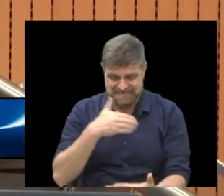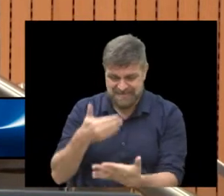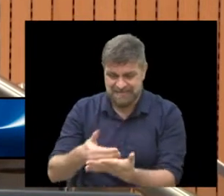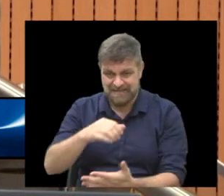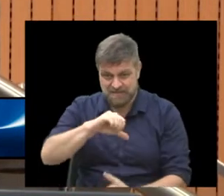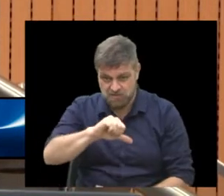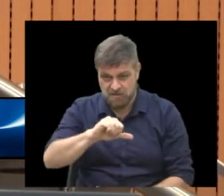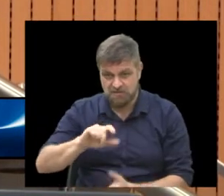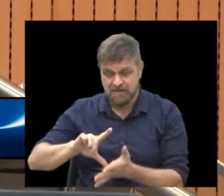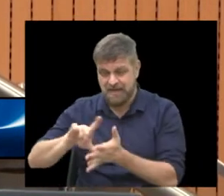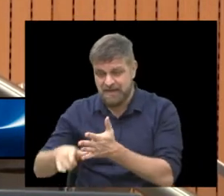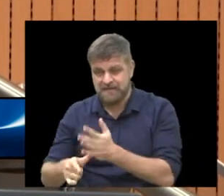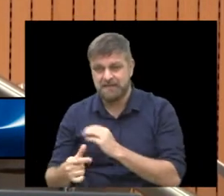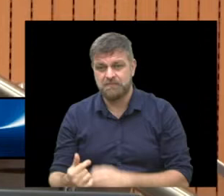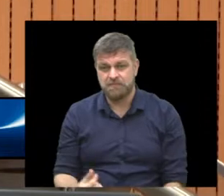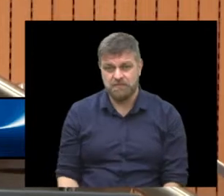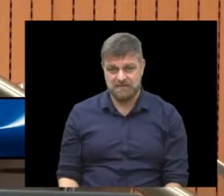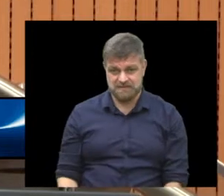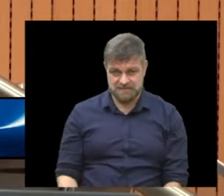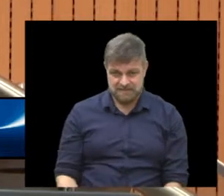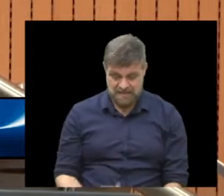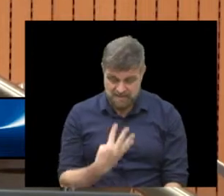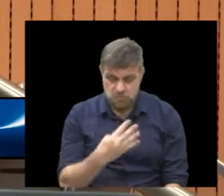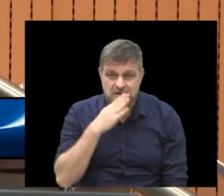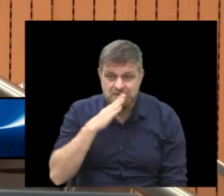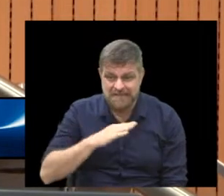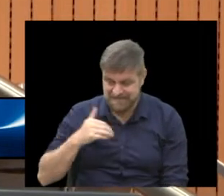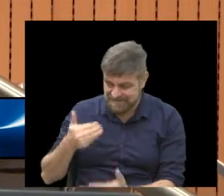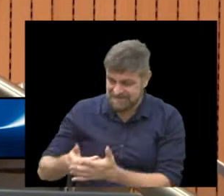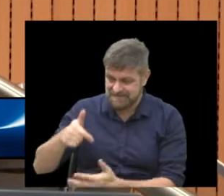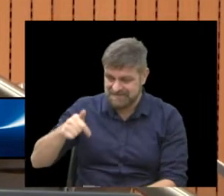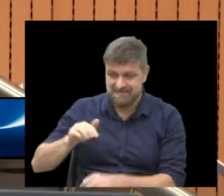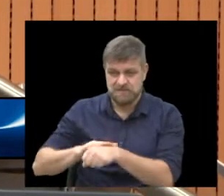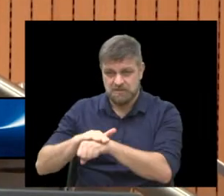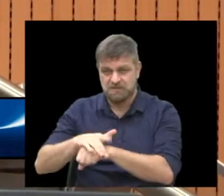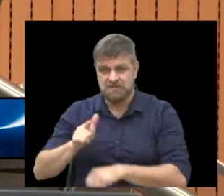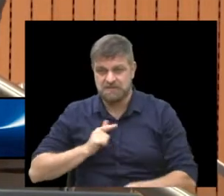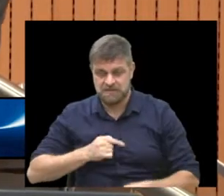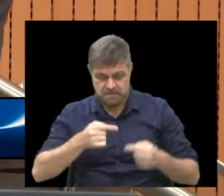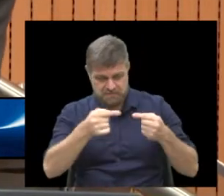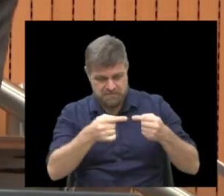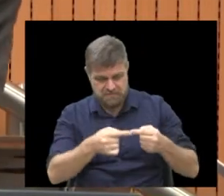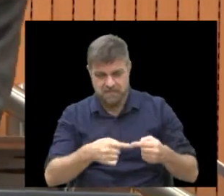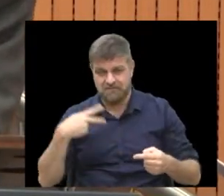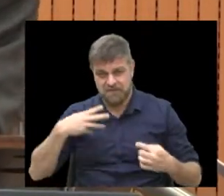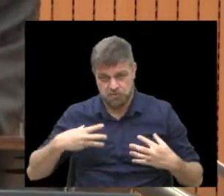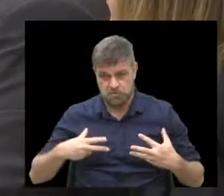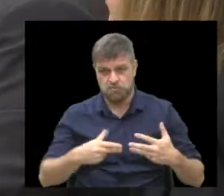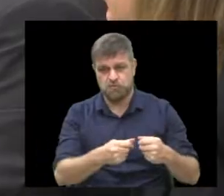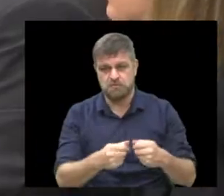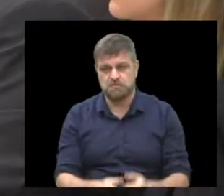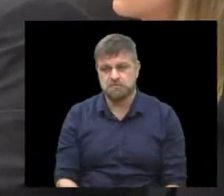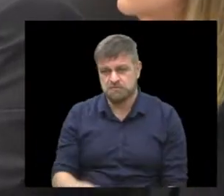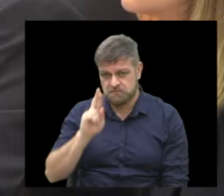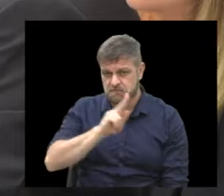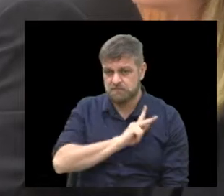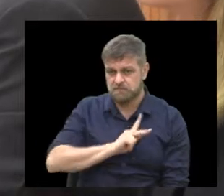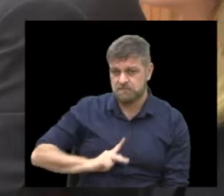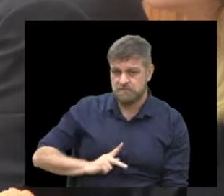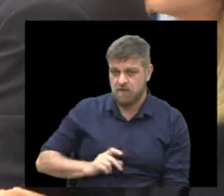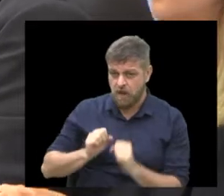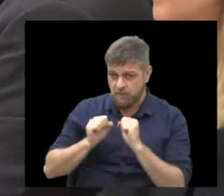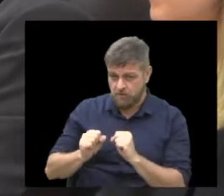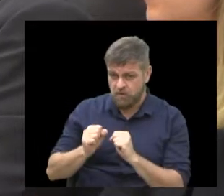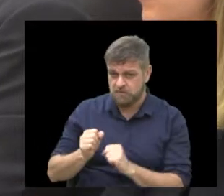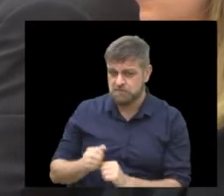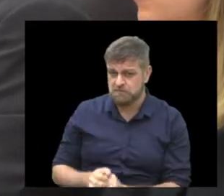9 e entre as 16 horas e 19. A moção tem parecer favorável por unanimidade. Senhor presidente, se o senhor me